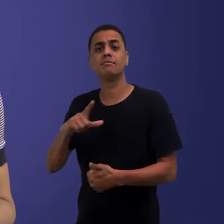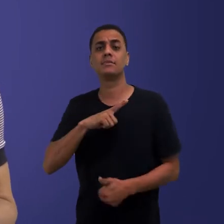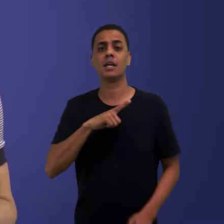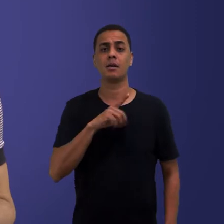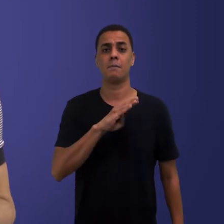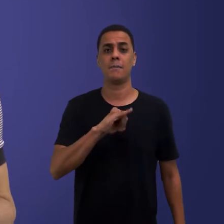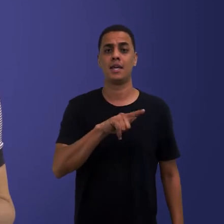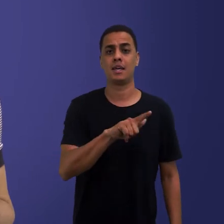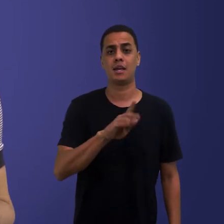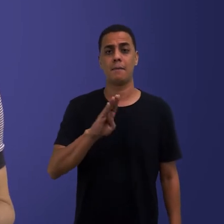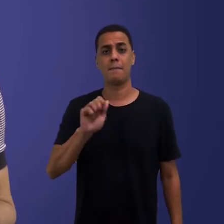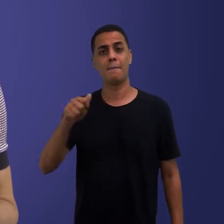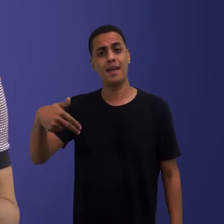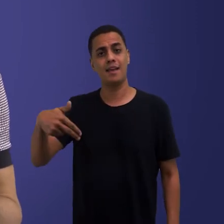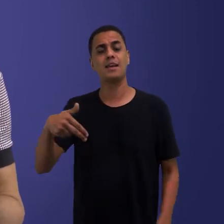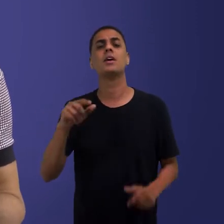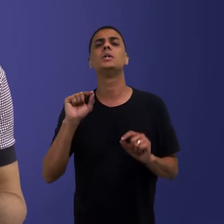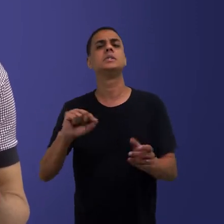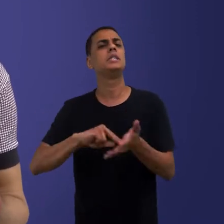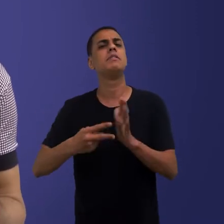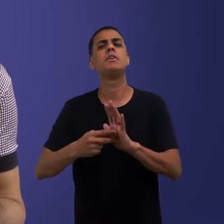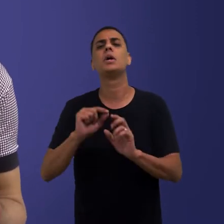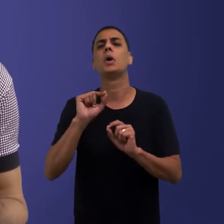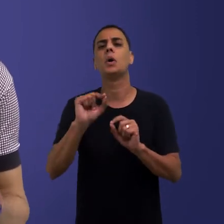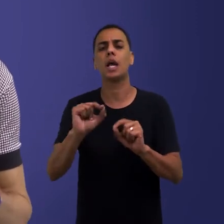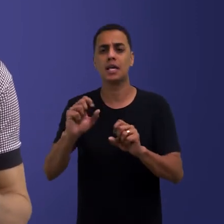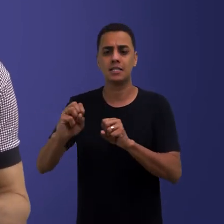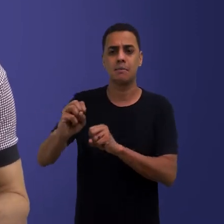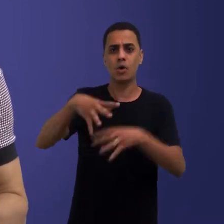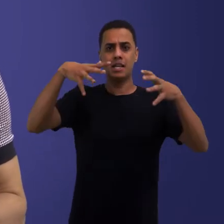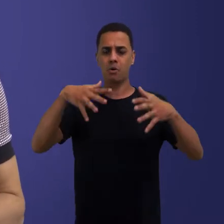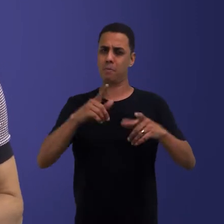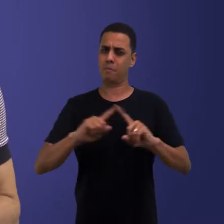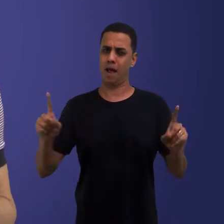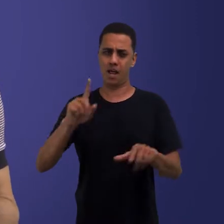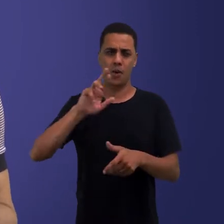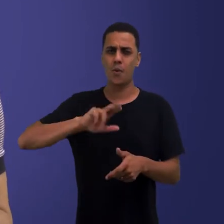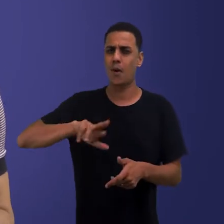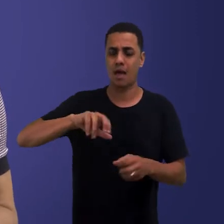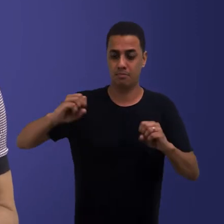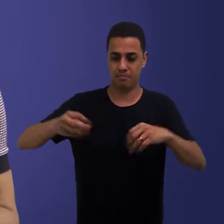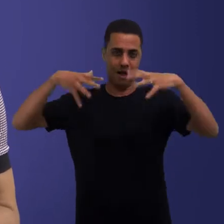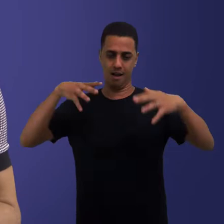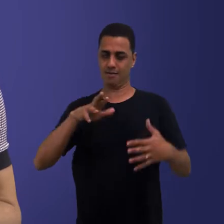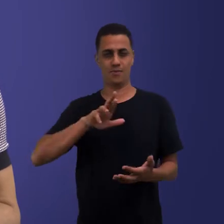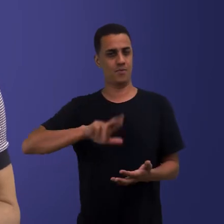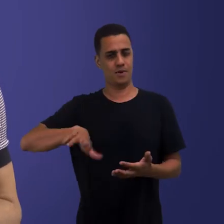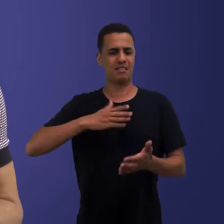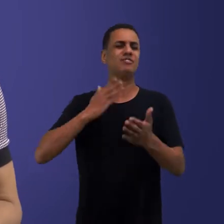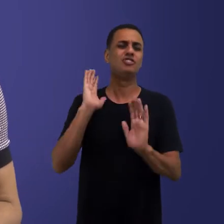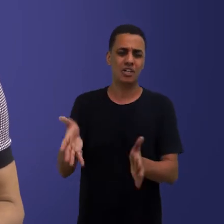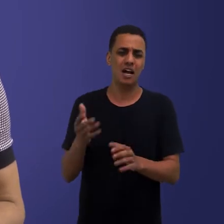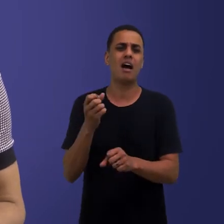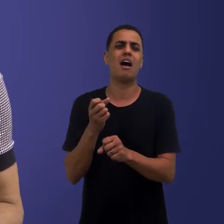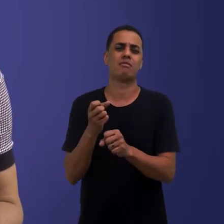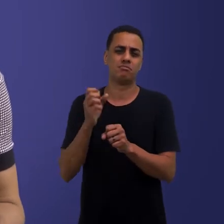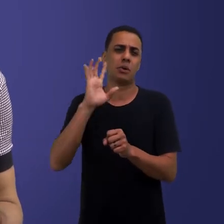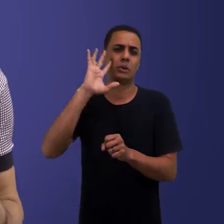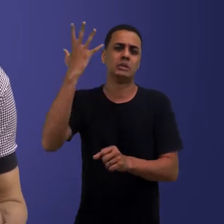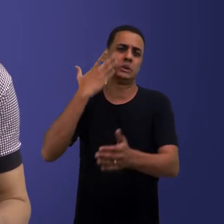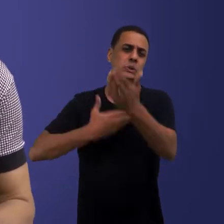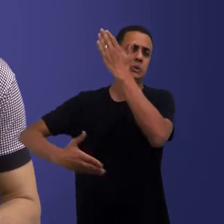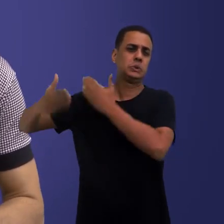das outras. O Big Bang é uma explosão cósmica, e explosão aqui usada não no sentido literal da palavra,